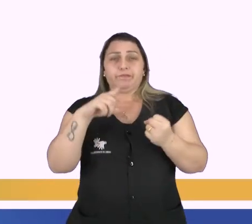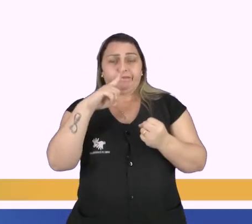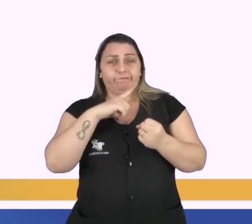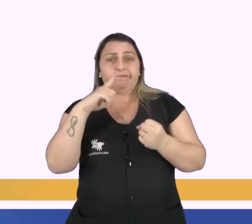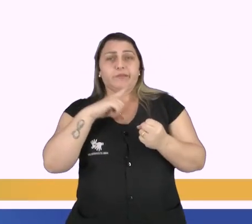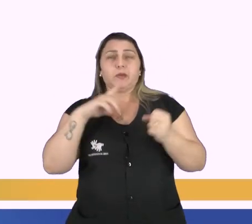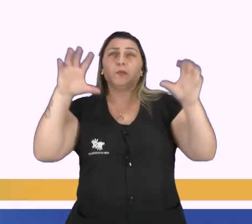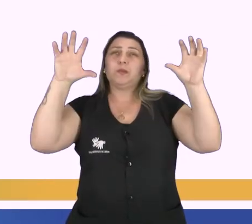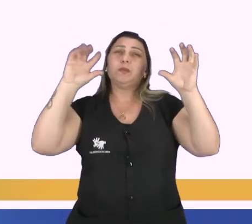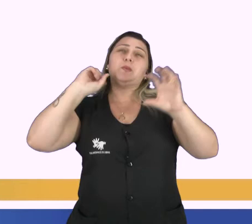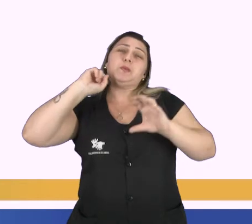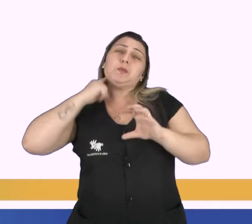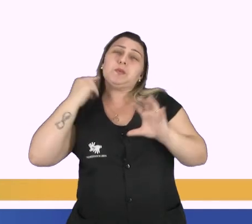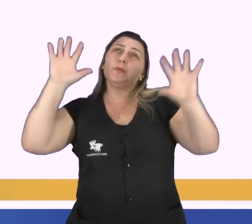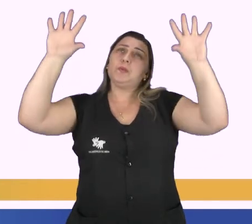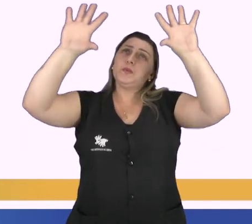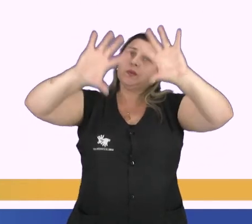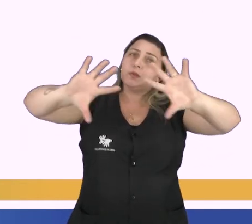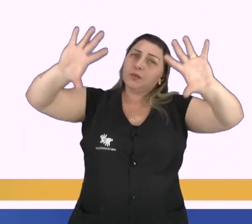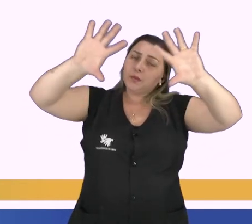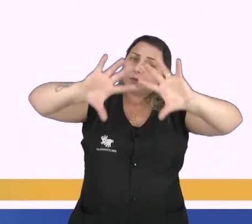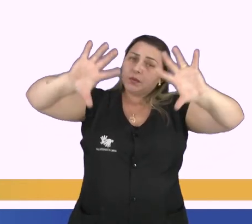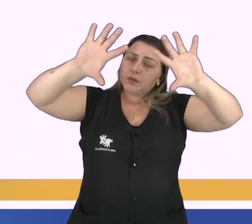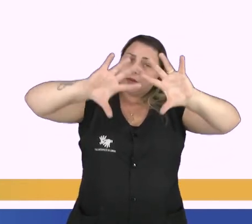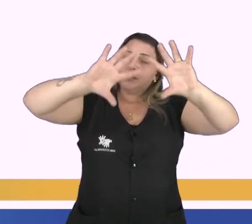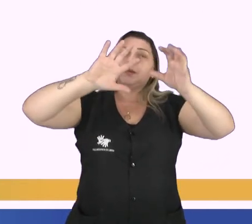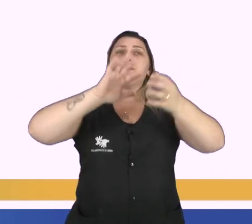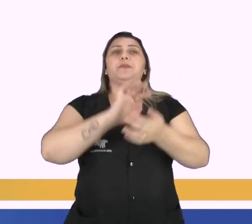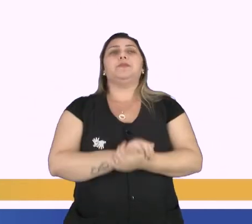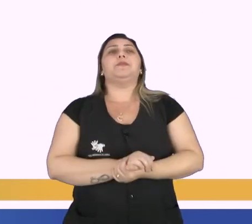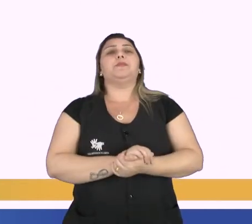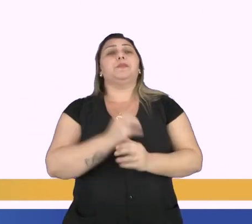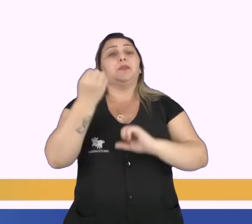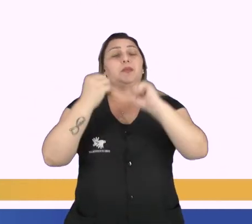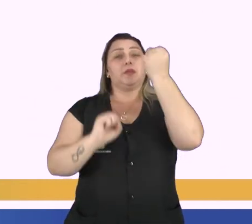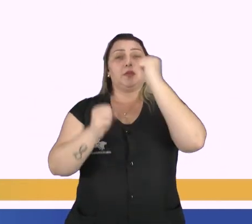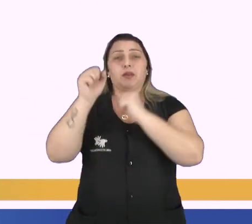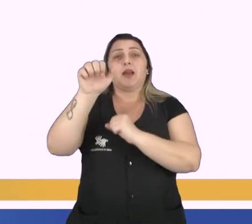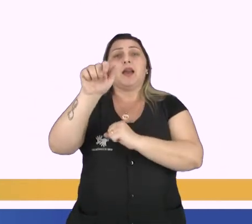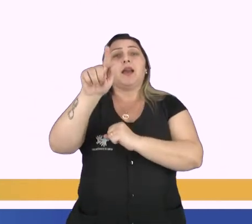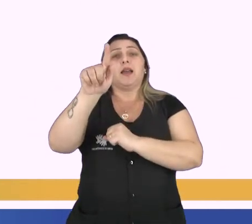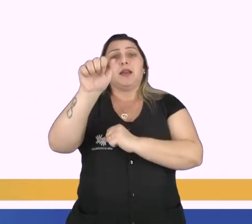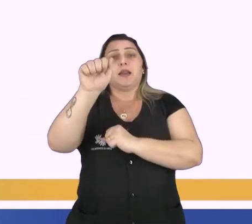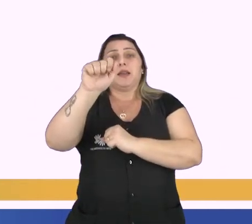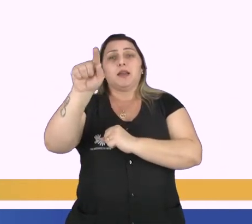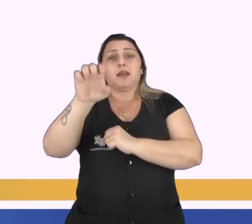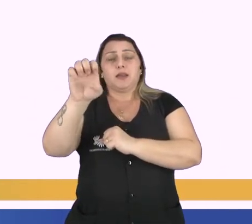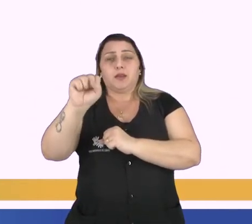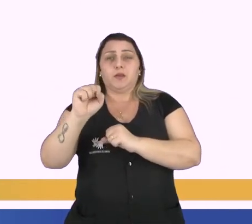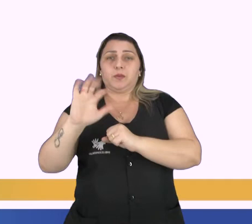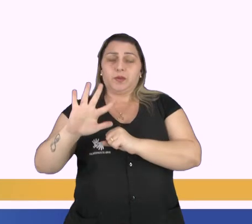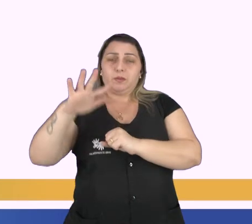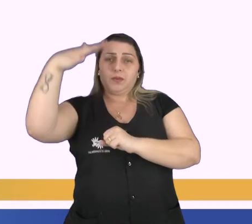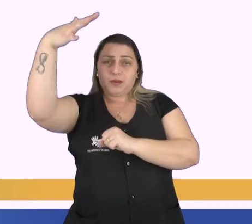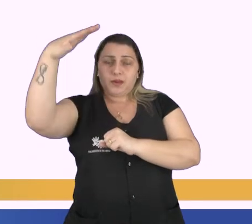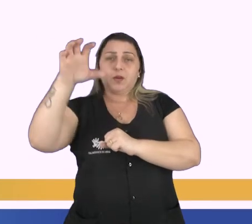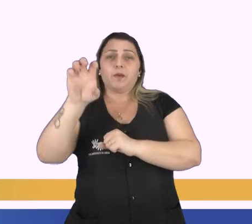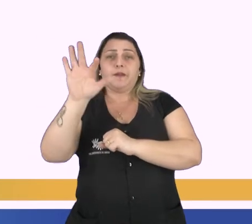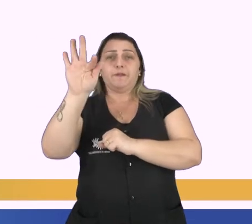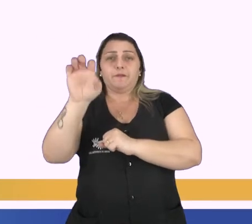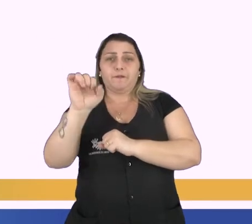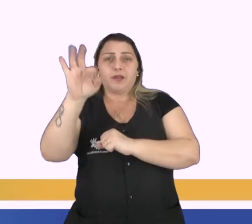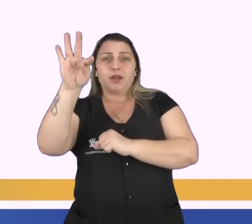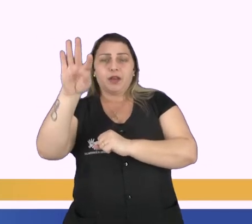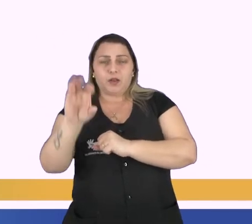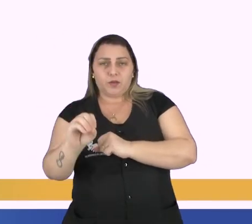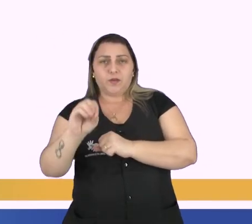de poluição do ar, tá? Essas indústrias lançam gases que vão aumentar o efeito estufa, que vão